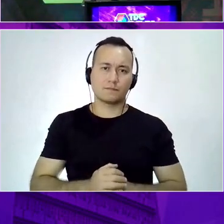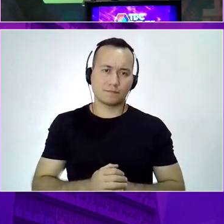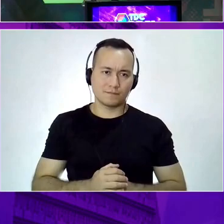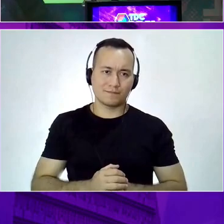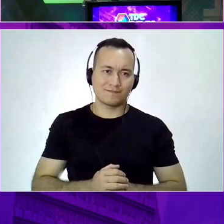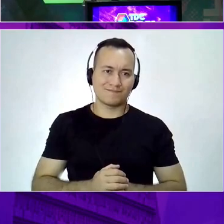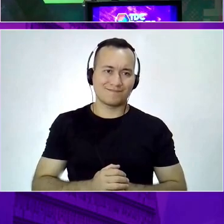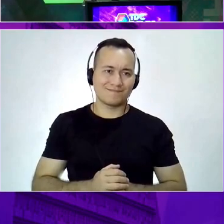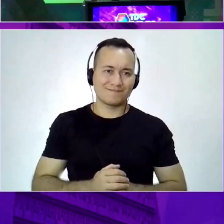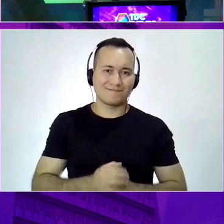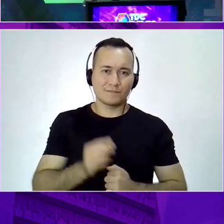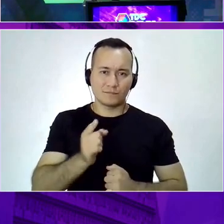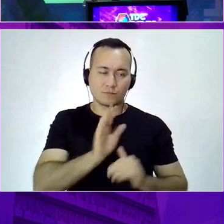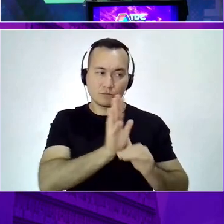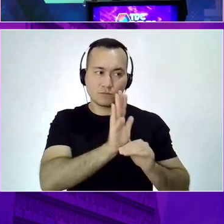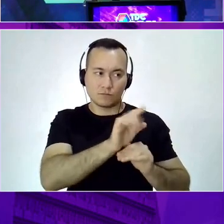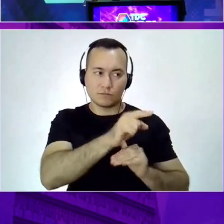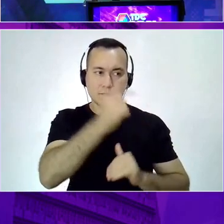no instante o cara lê uma tarde.